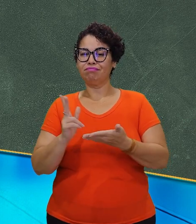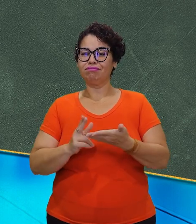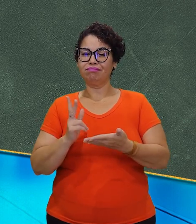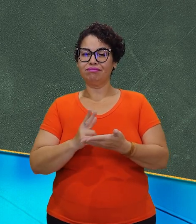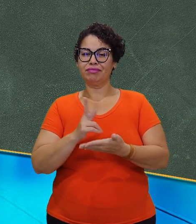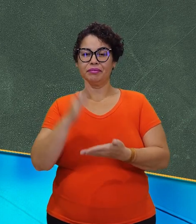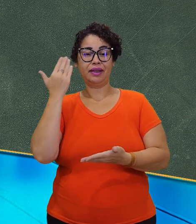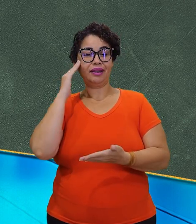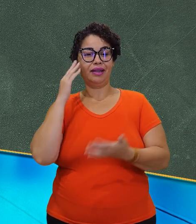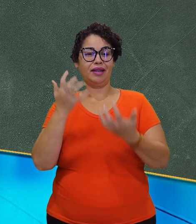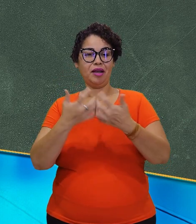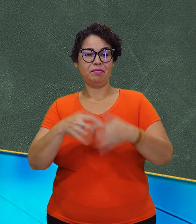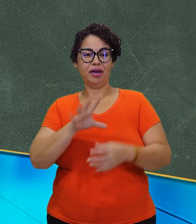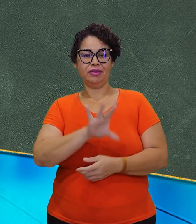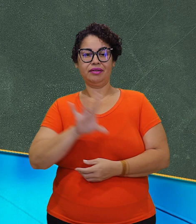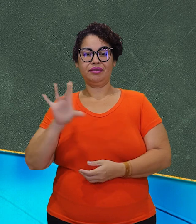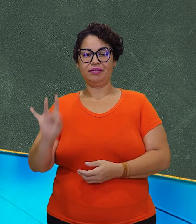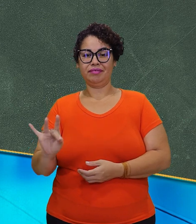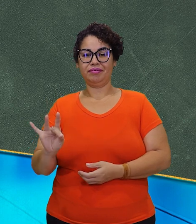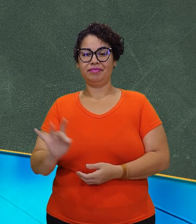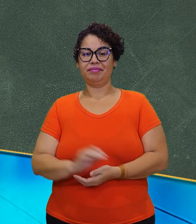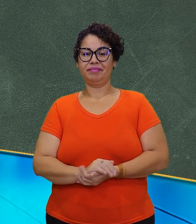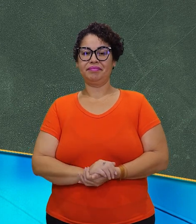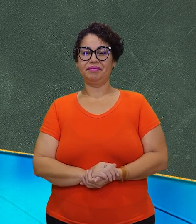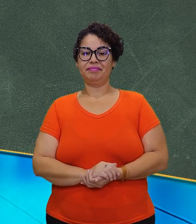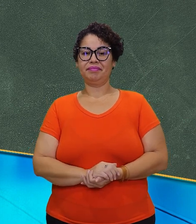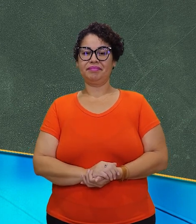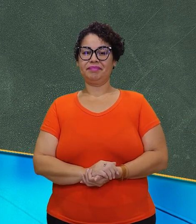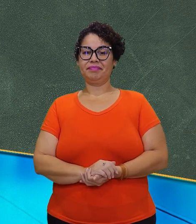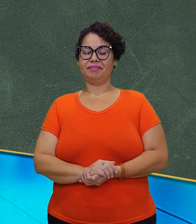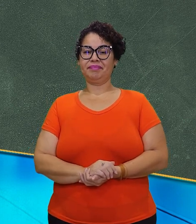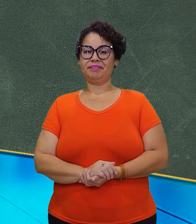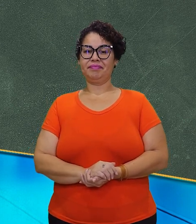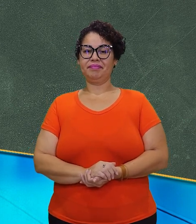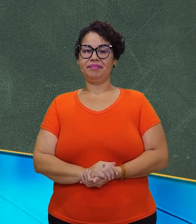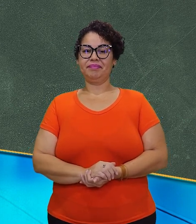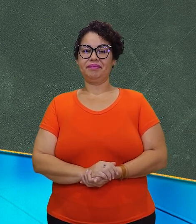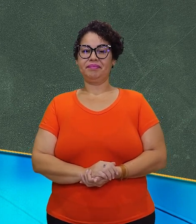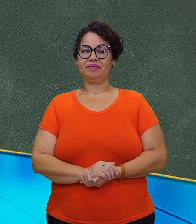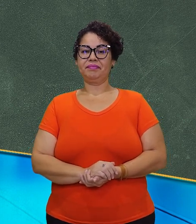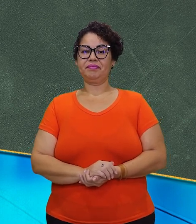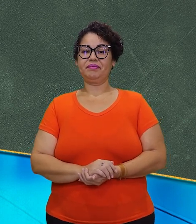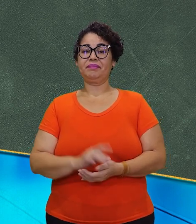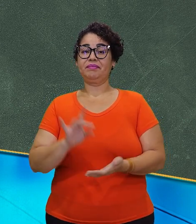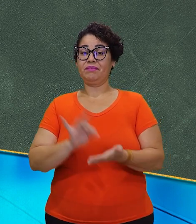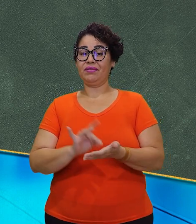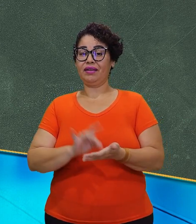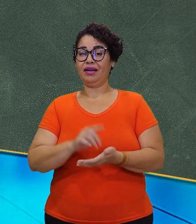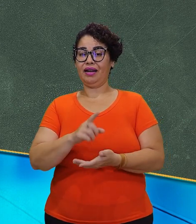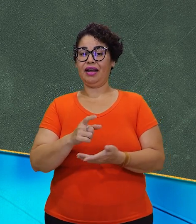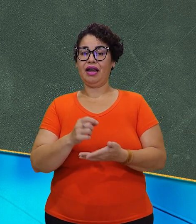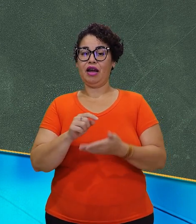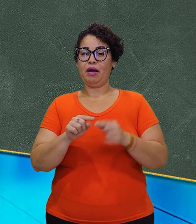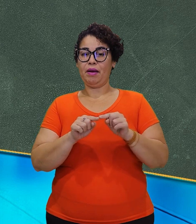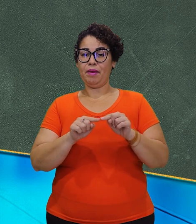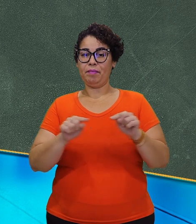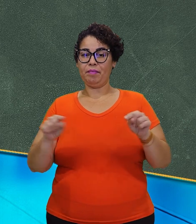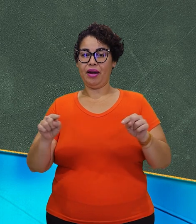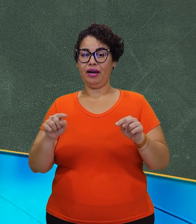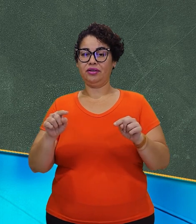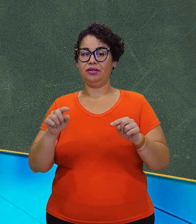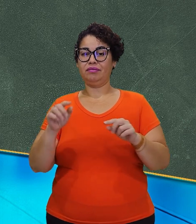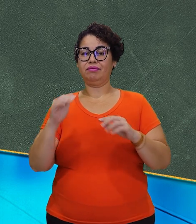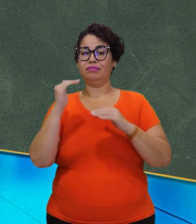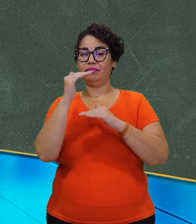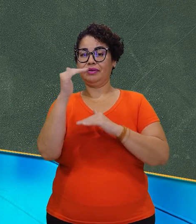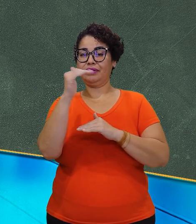refletir sobre essa figura. Vamos lá então. Se no trapézio original essa aqui é a base maior